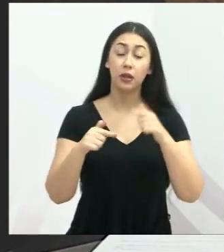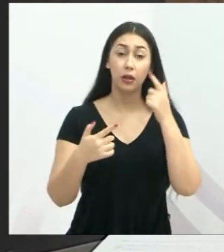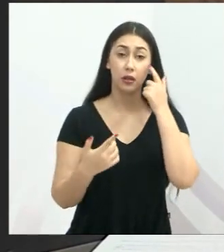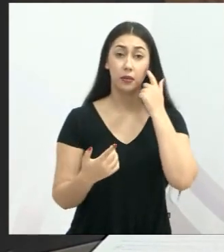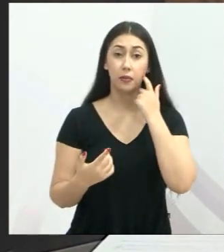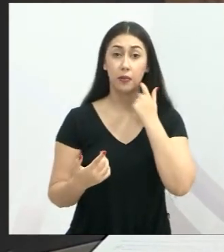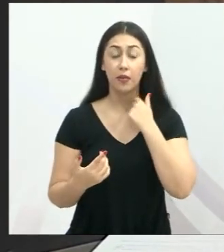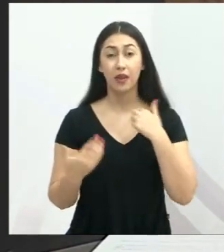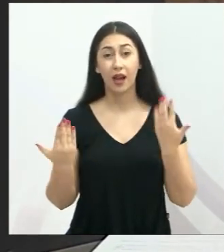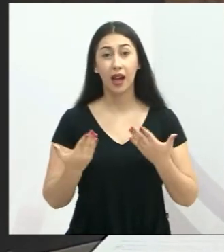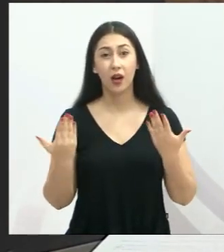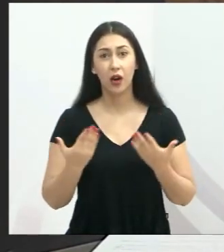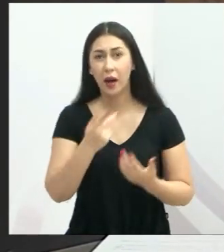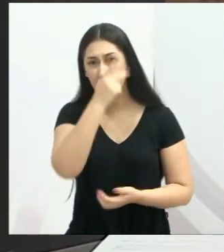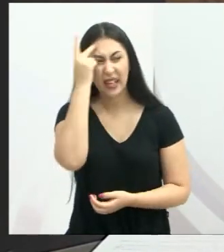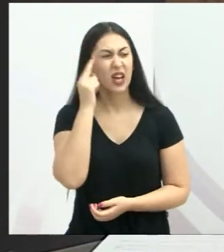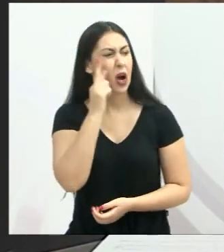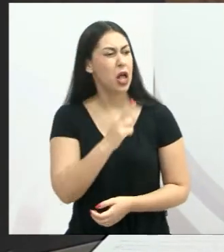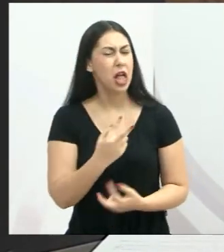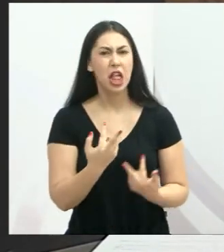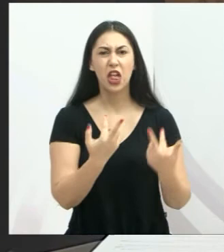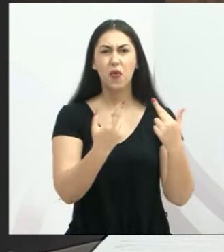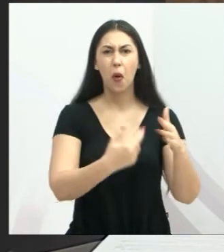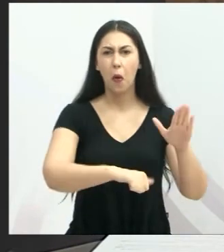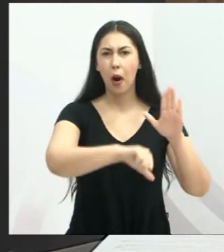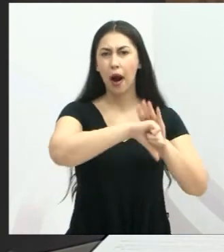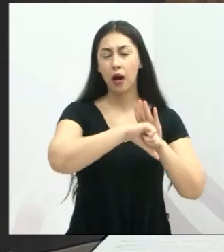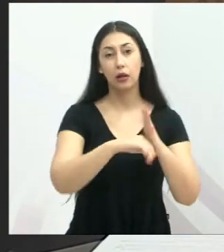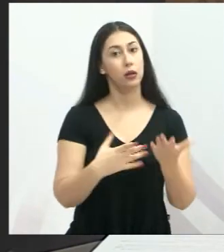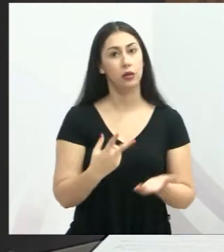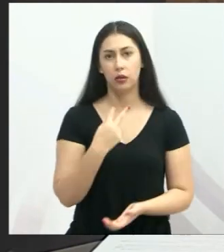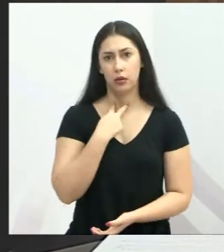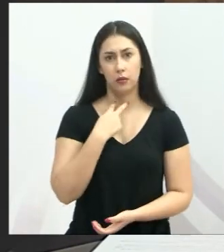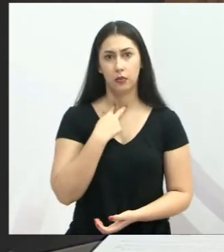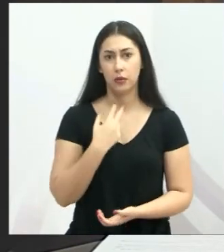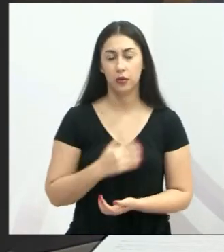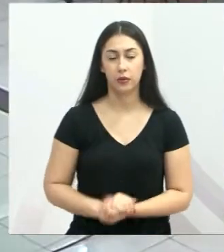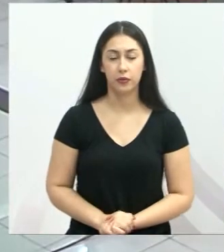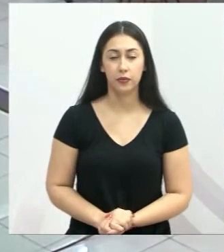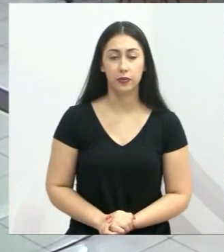momento tratado como um bandido e traficante de droga. Isso é um absurdo.